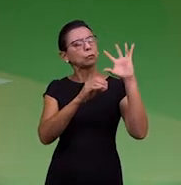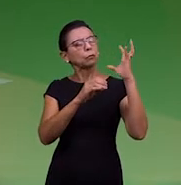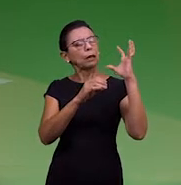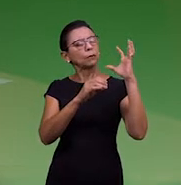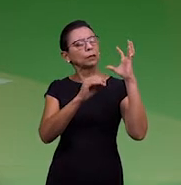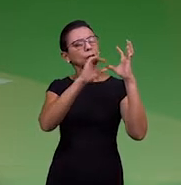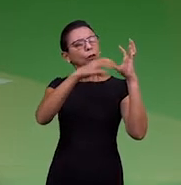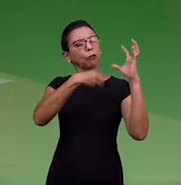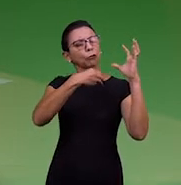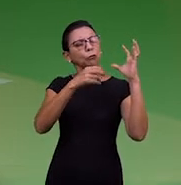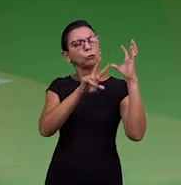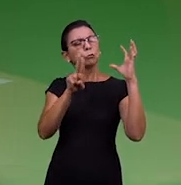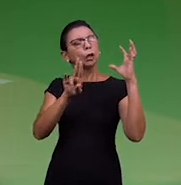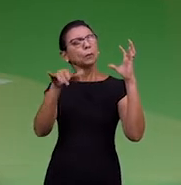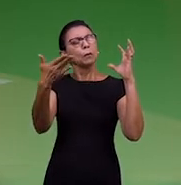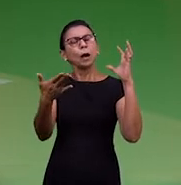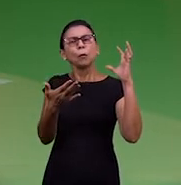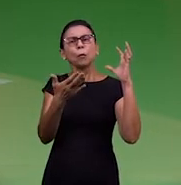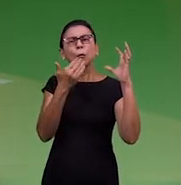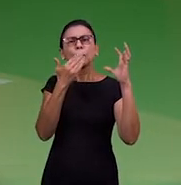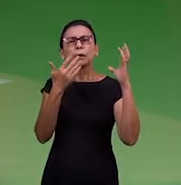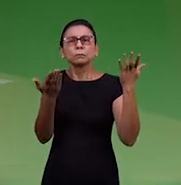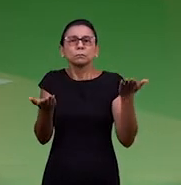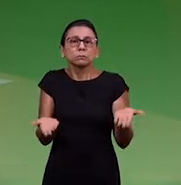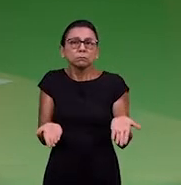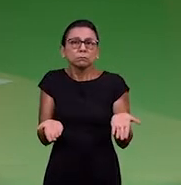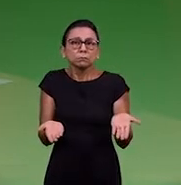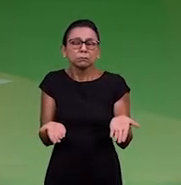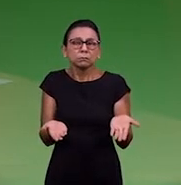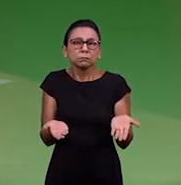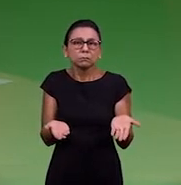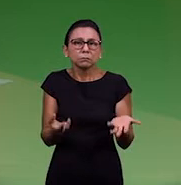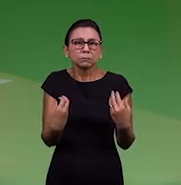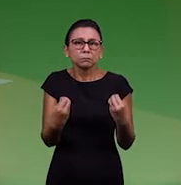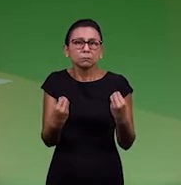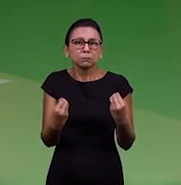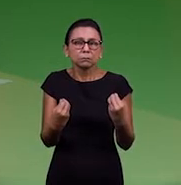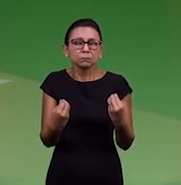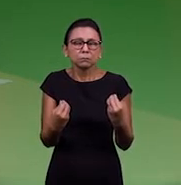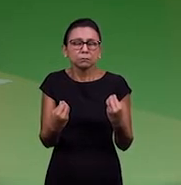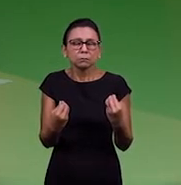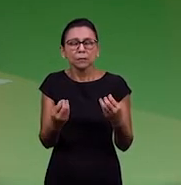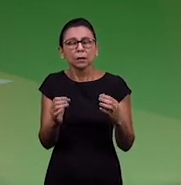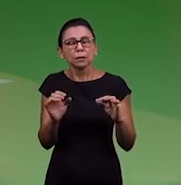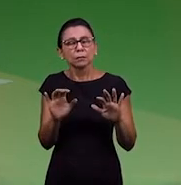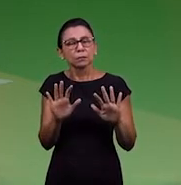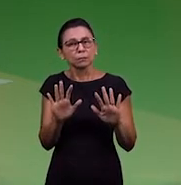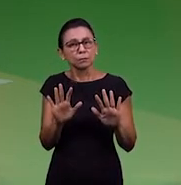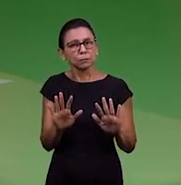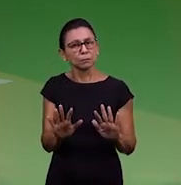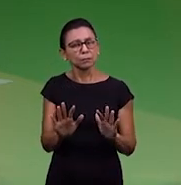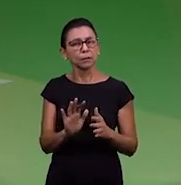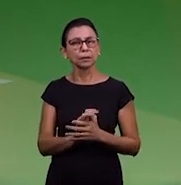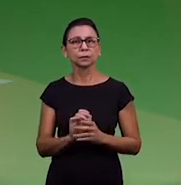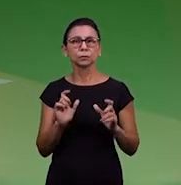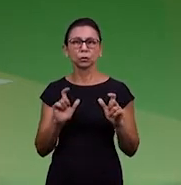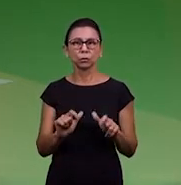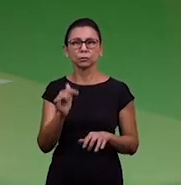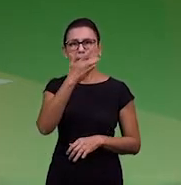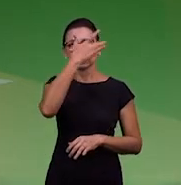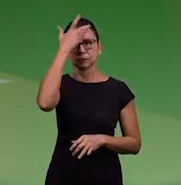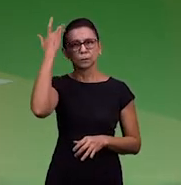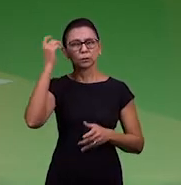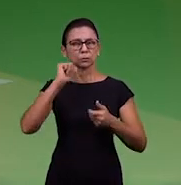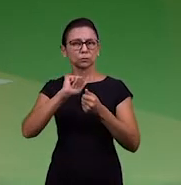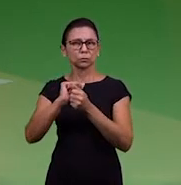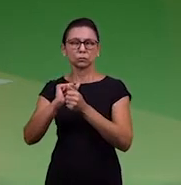Importante é o seguinte, o homem ele estava no paraíso, hoje está fora dele. Mas o lugar do homem não é fora do paraíso, o lugar do homem é junto com Deus.